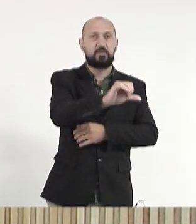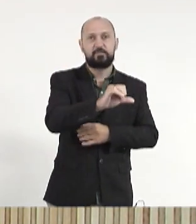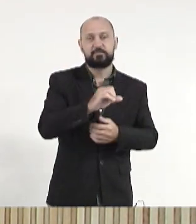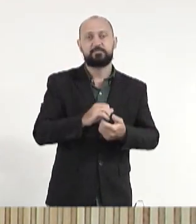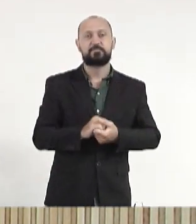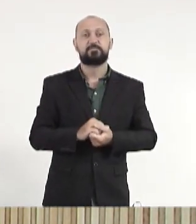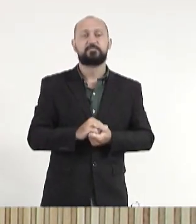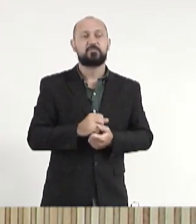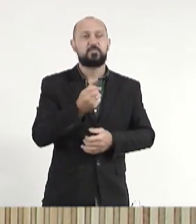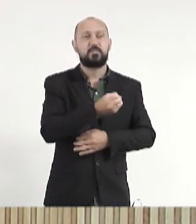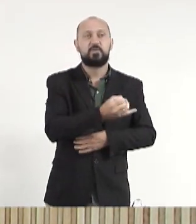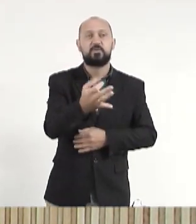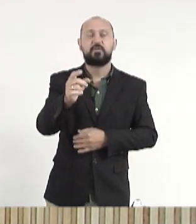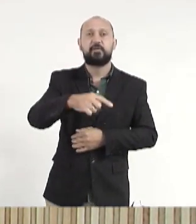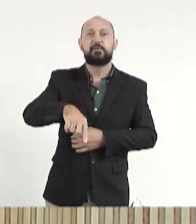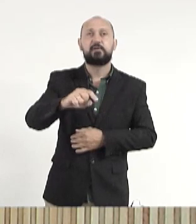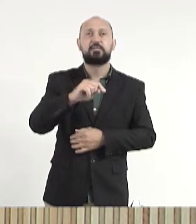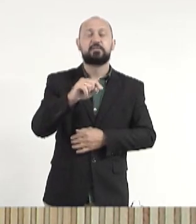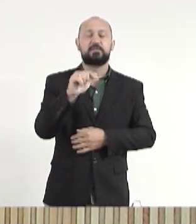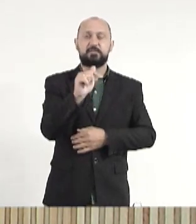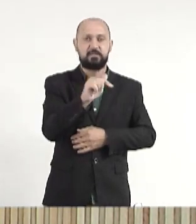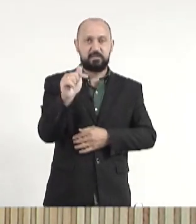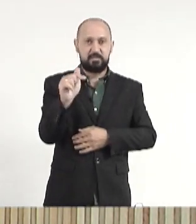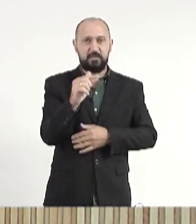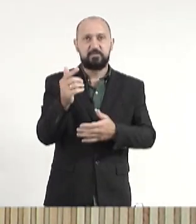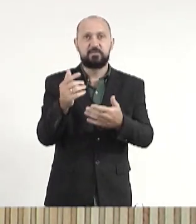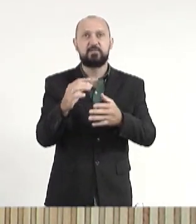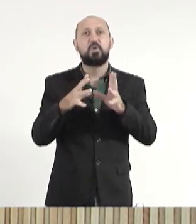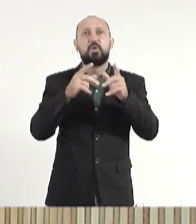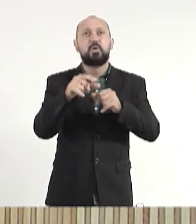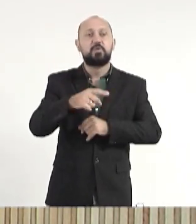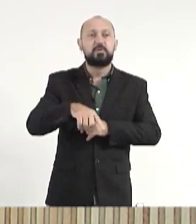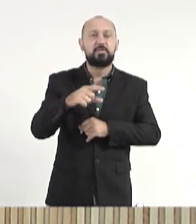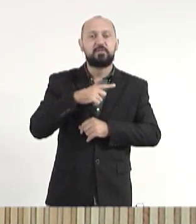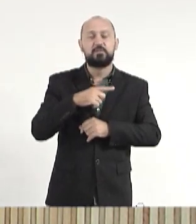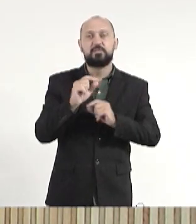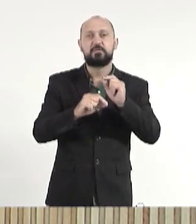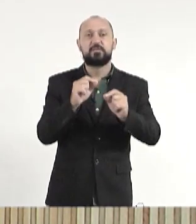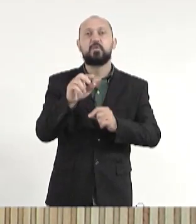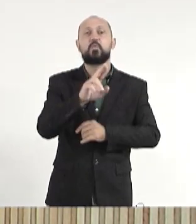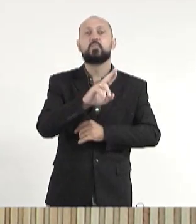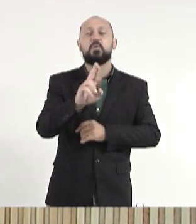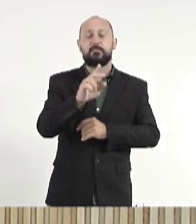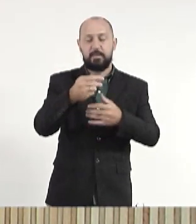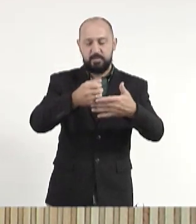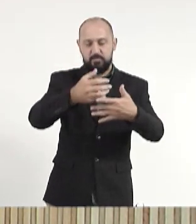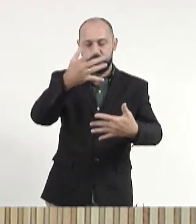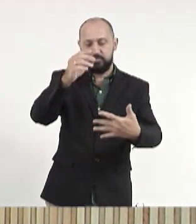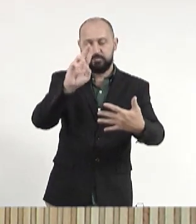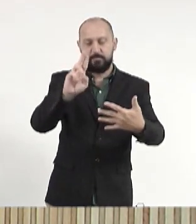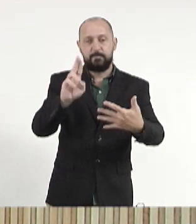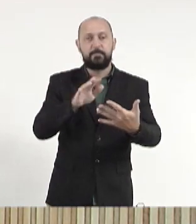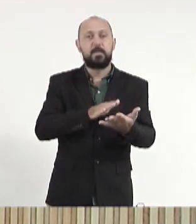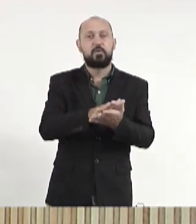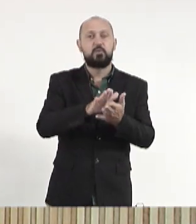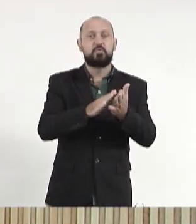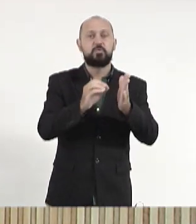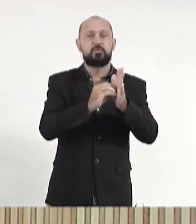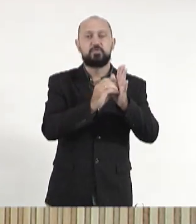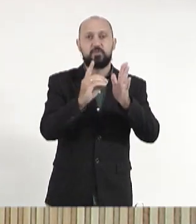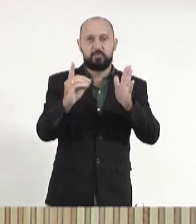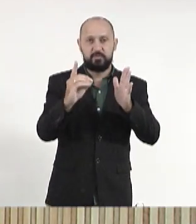82, de 84 a 87, 89, 91, 92 e de 94 até o projeto